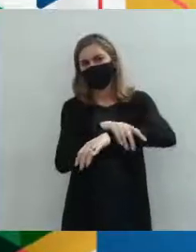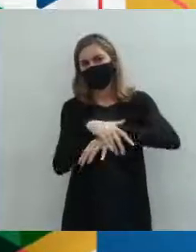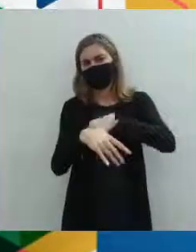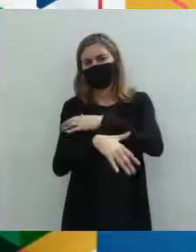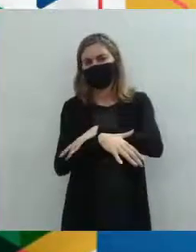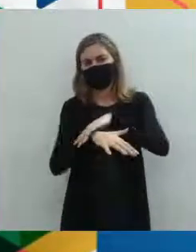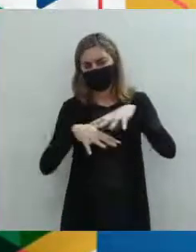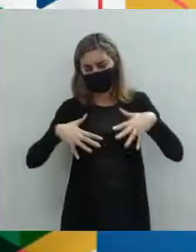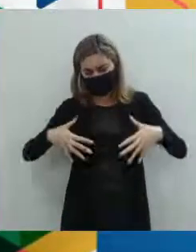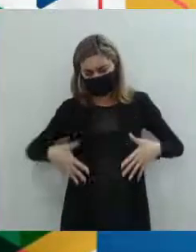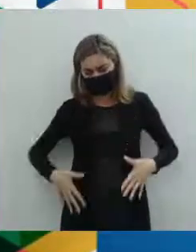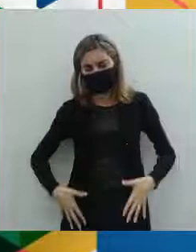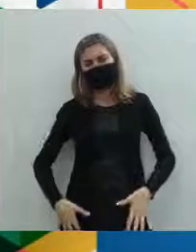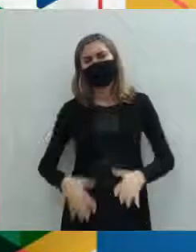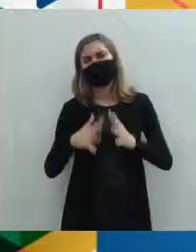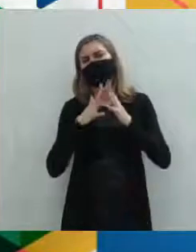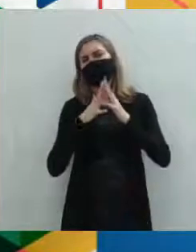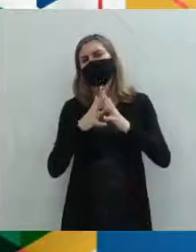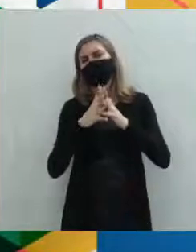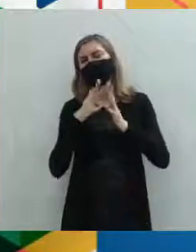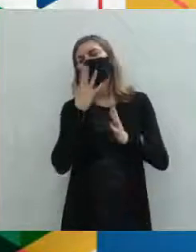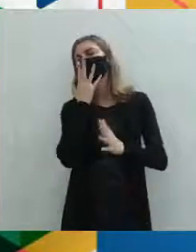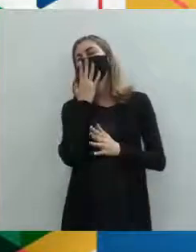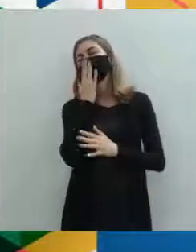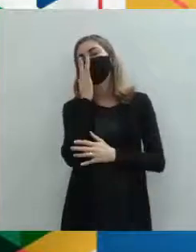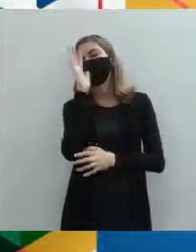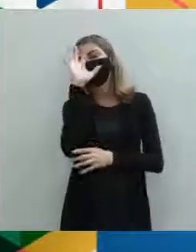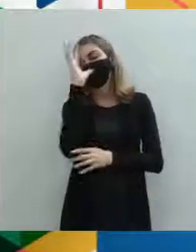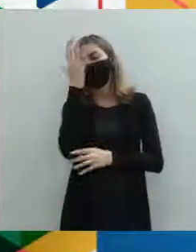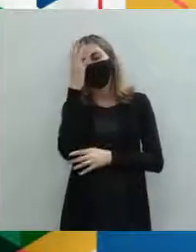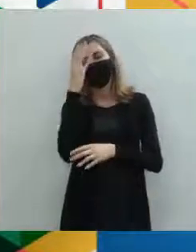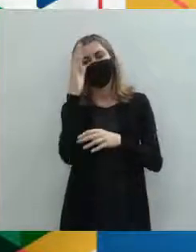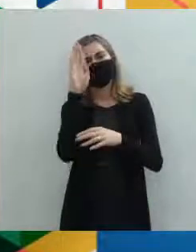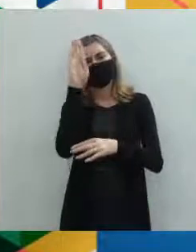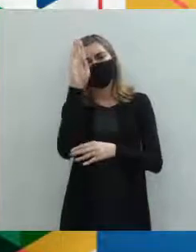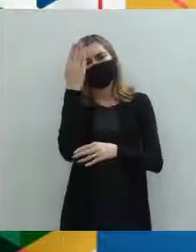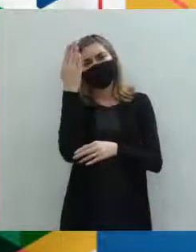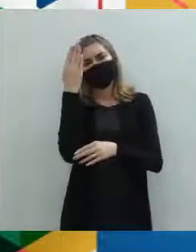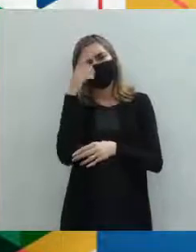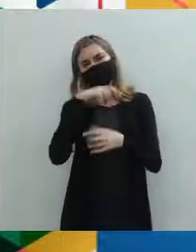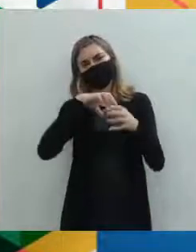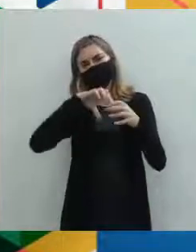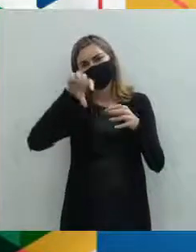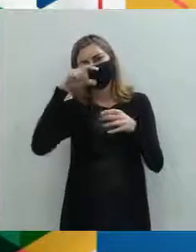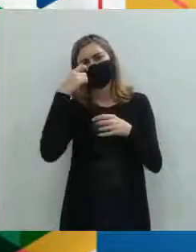penas dela se confundem com a cor do galho que vocês estão observando aí.